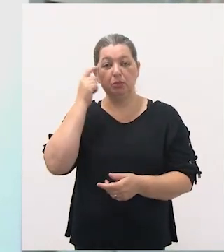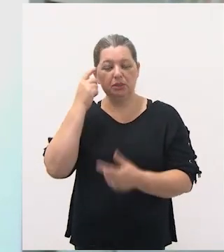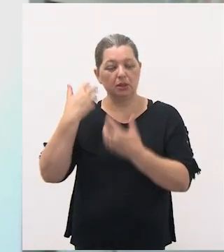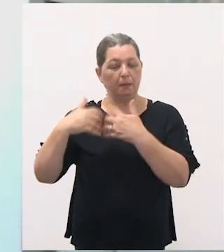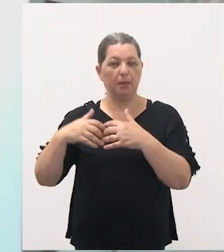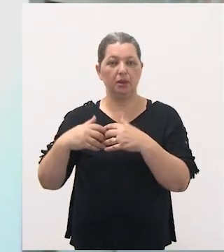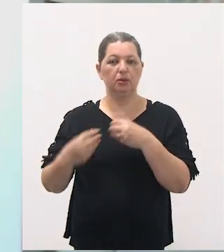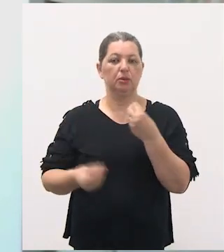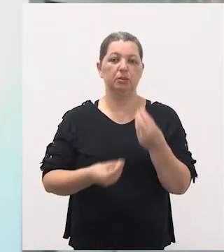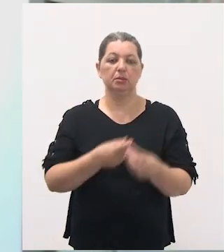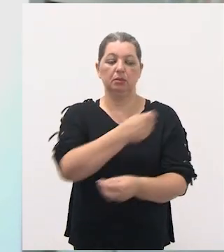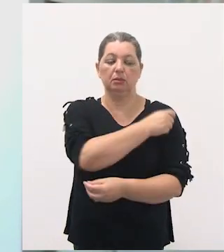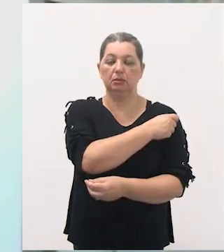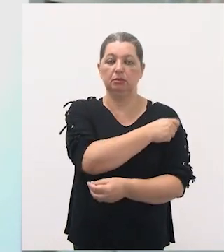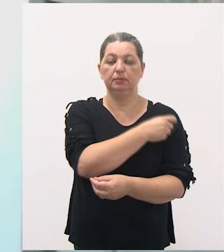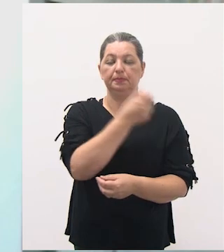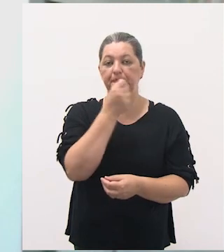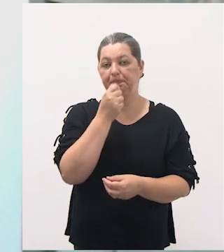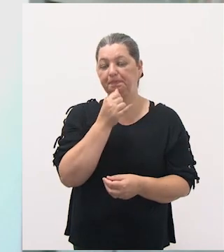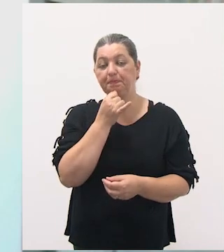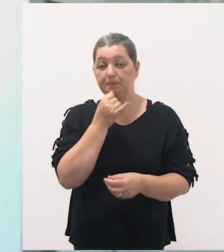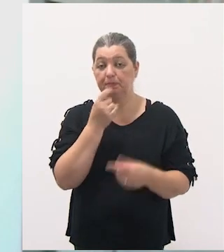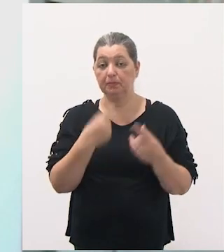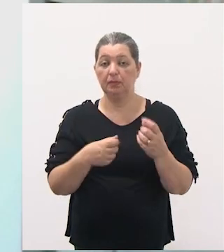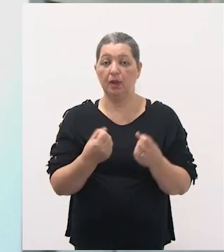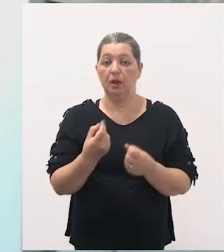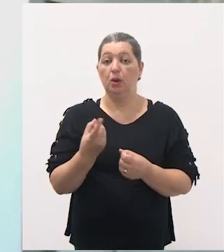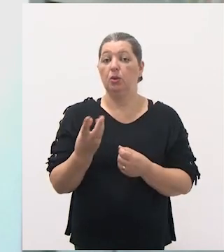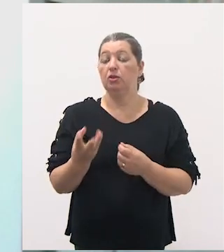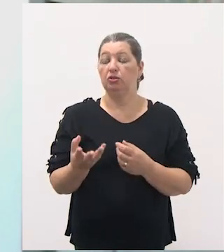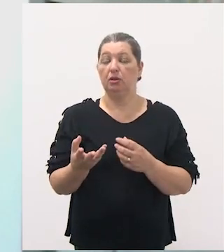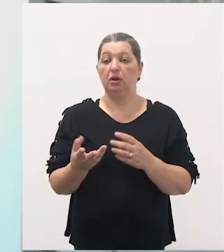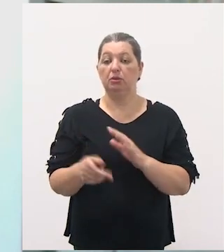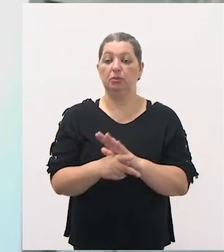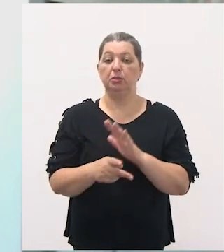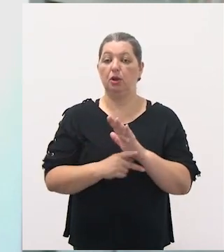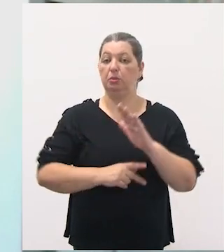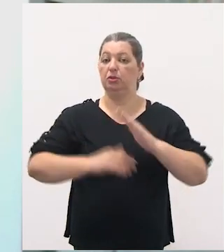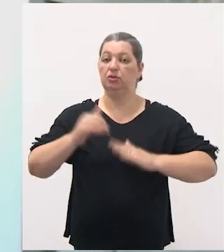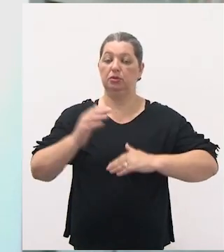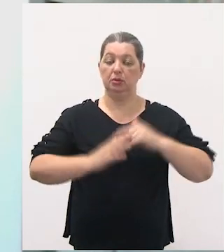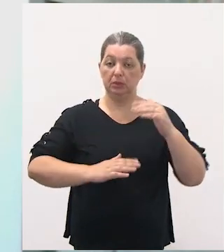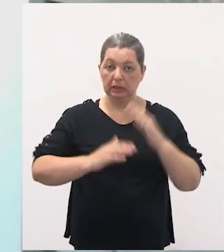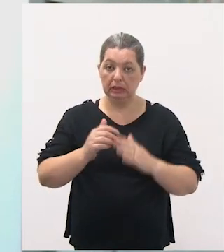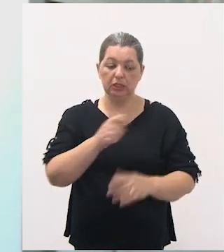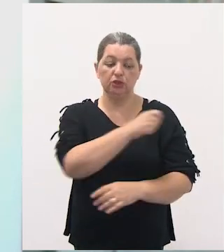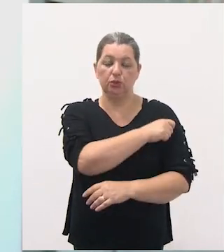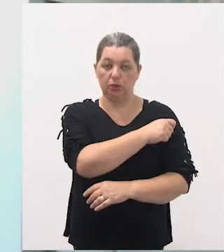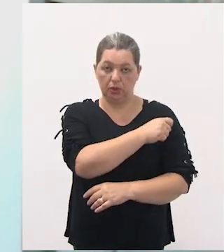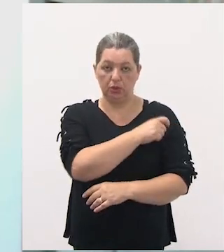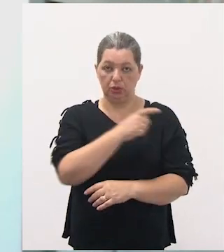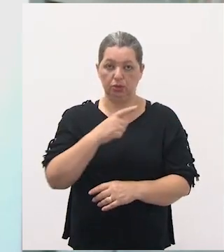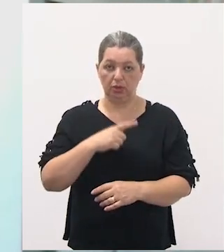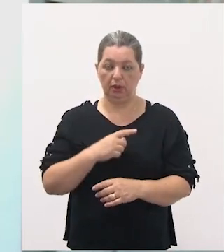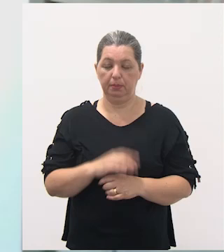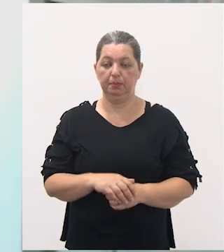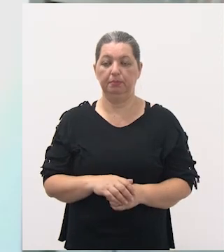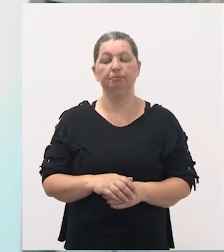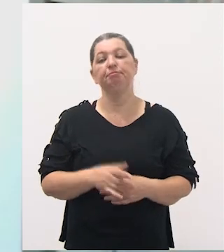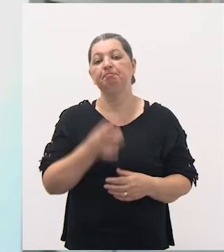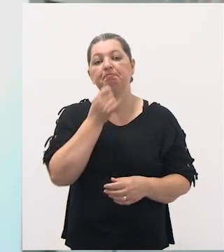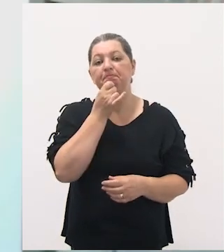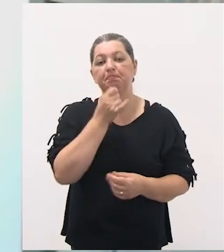aluno, o nível é determinado pela quantidade de habilidades de pensamento que o meu aluno mobiliza. Por